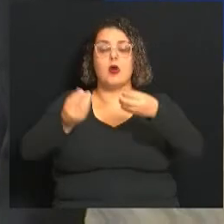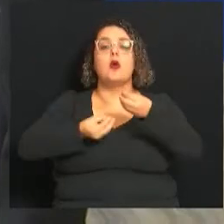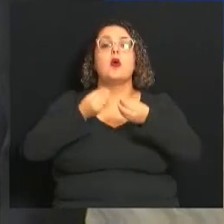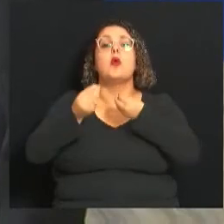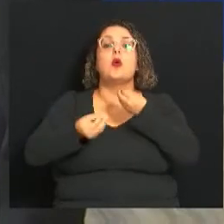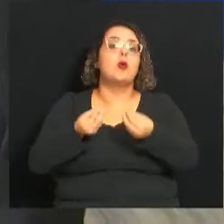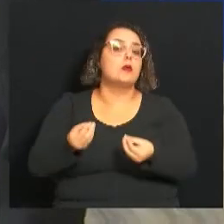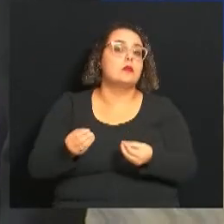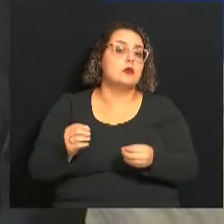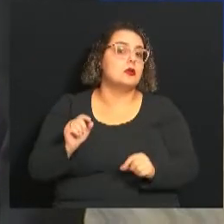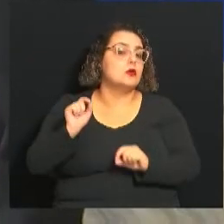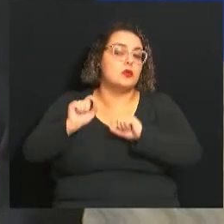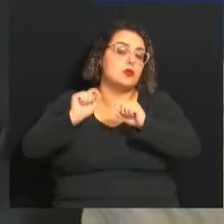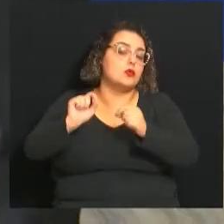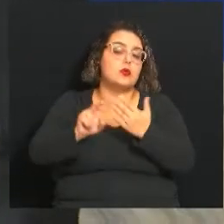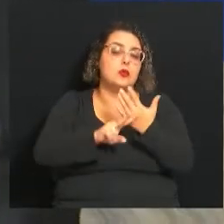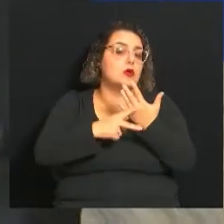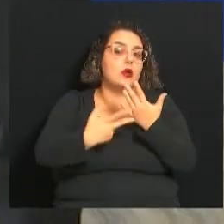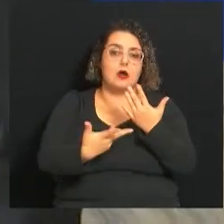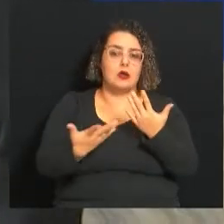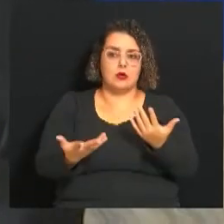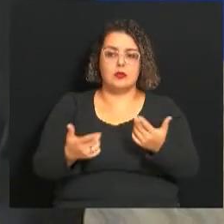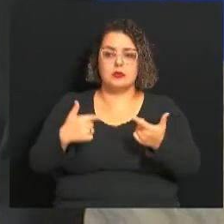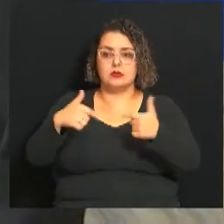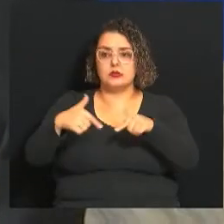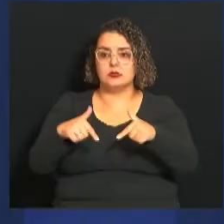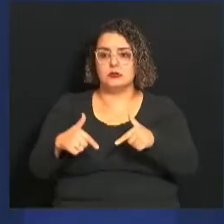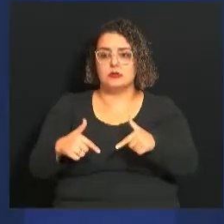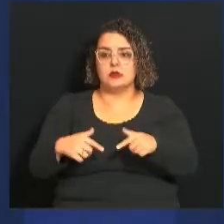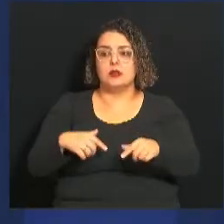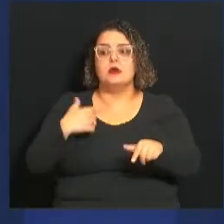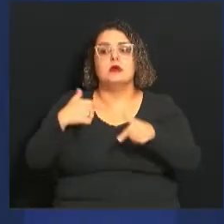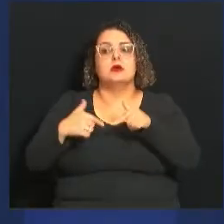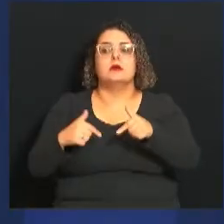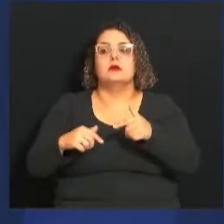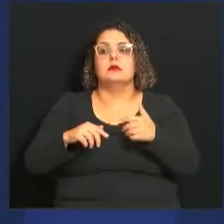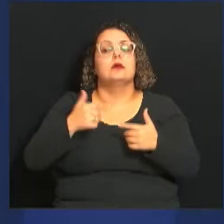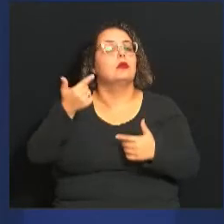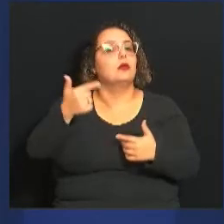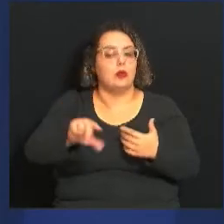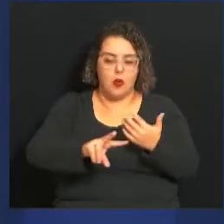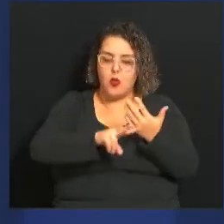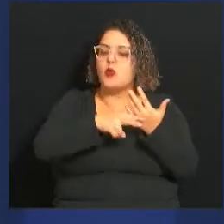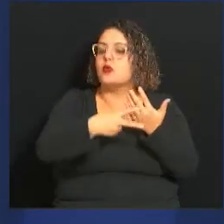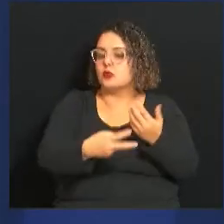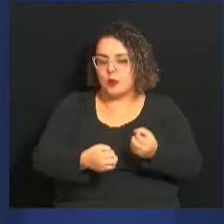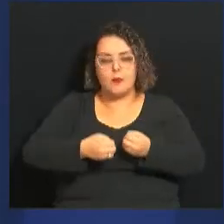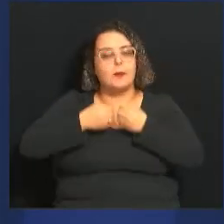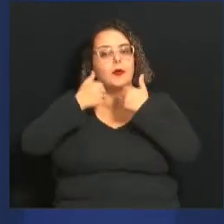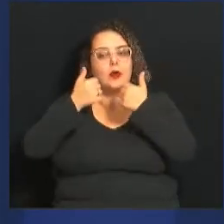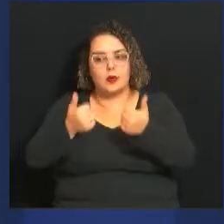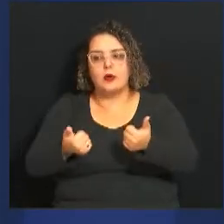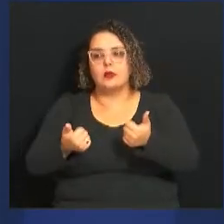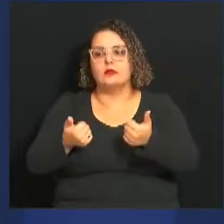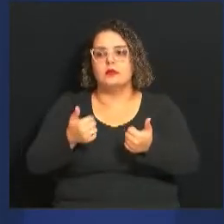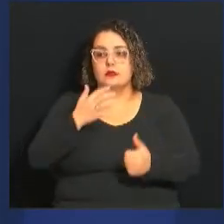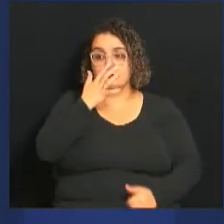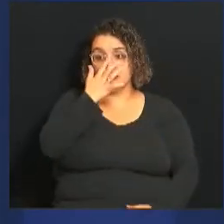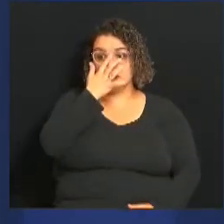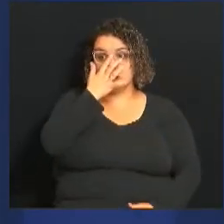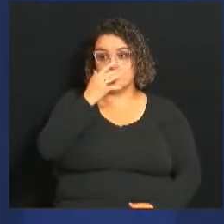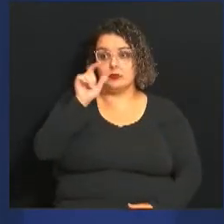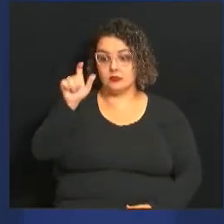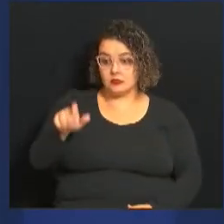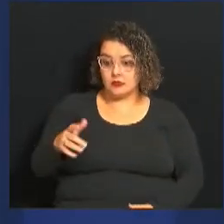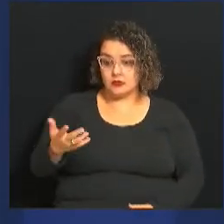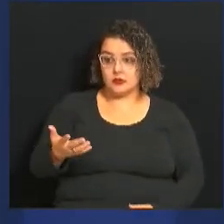os frutos que esse trabalho gerou. Olha, esse trabalho ainda está gerando fruto, tá? Porque ficou meio assim, você